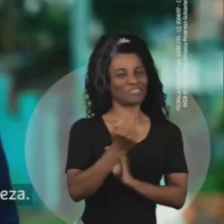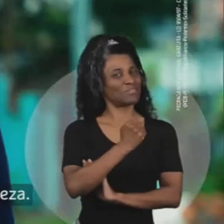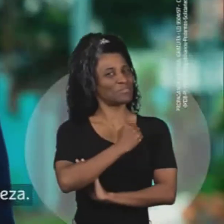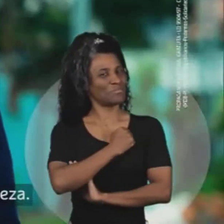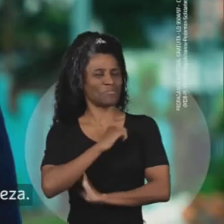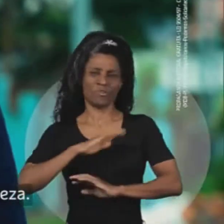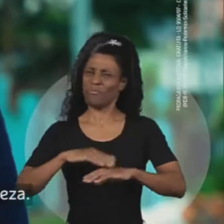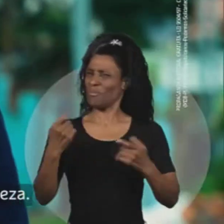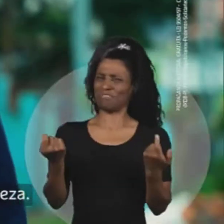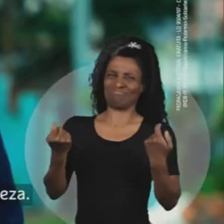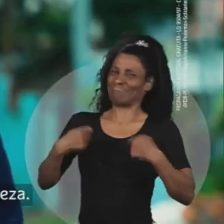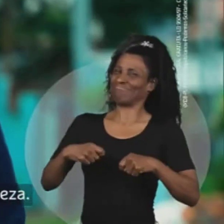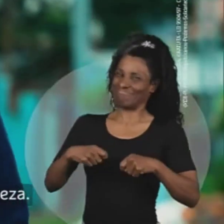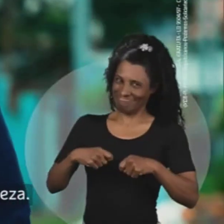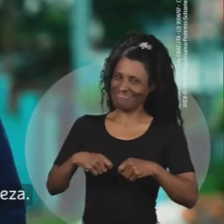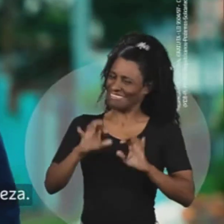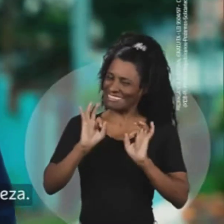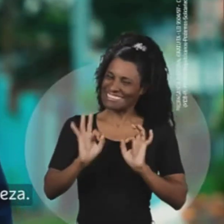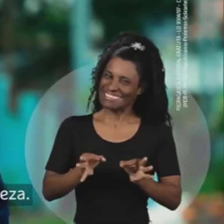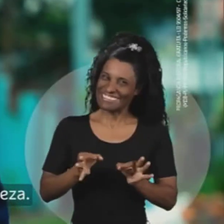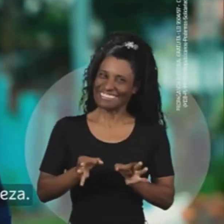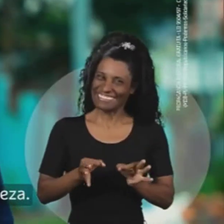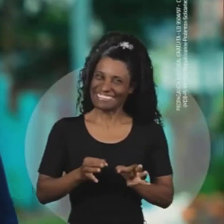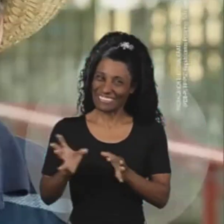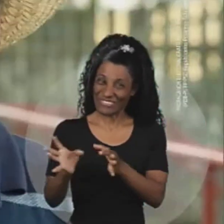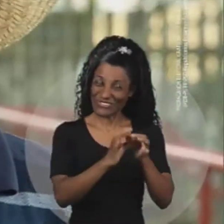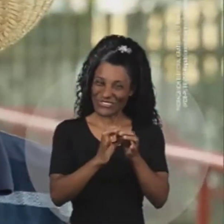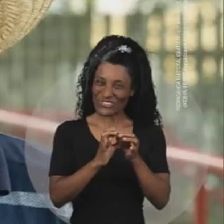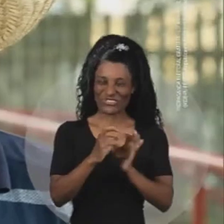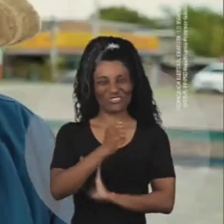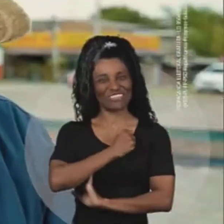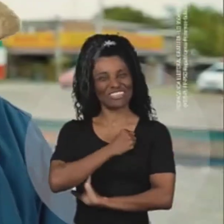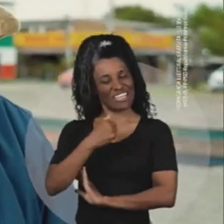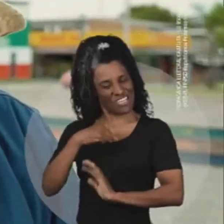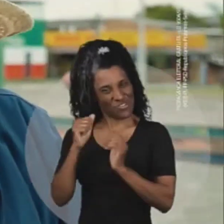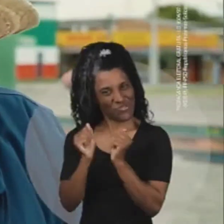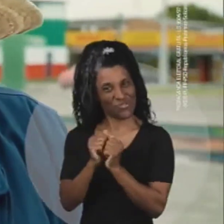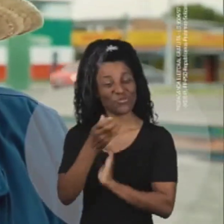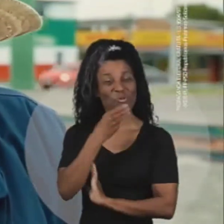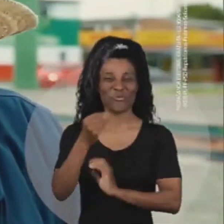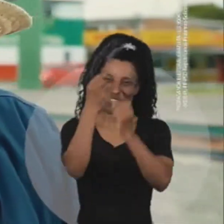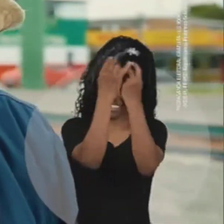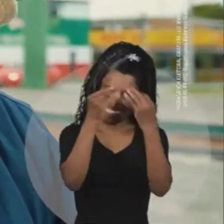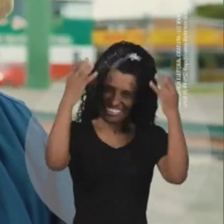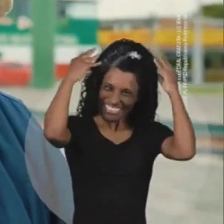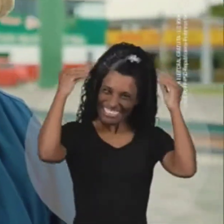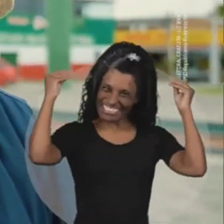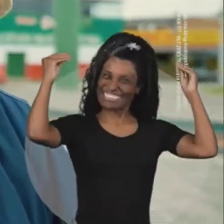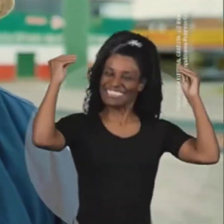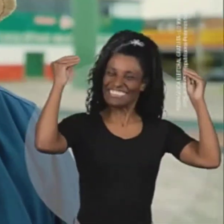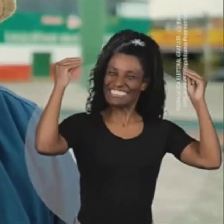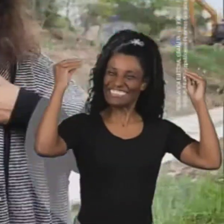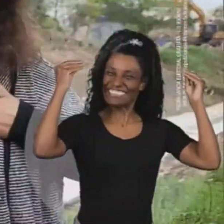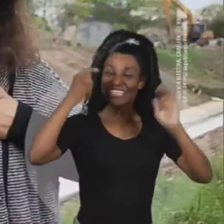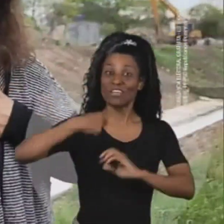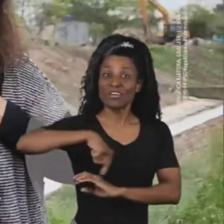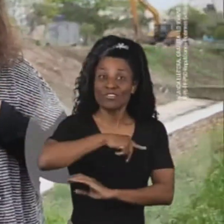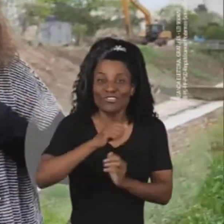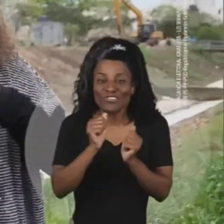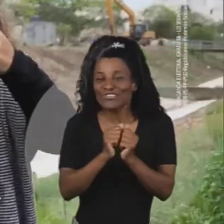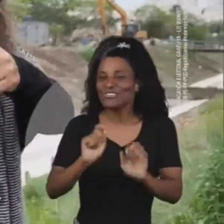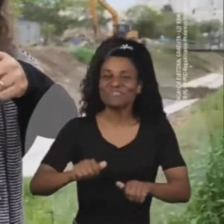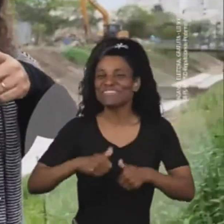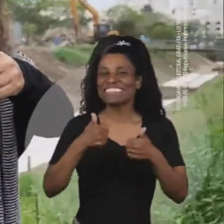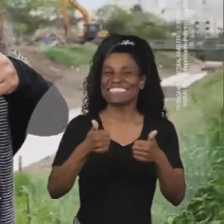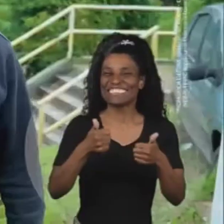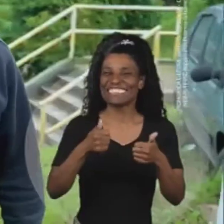O Melo é mais preparado, com certeza. Tamo junto, Melo. Eu tô junto com o homem do chapéu de palha. A gente tá